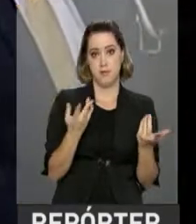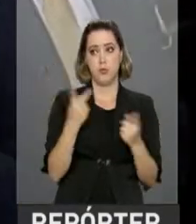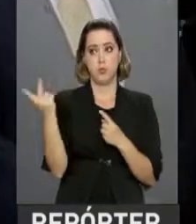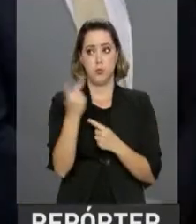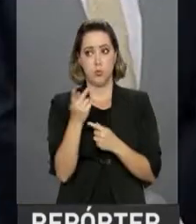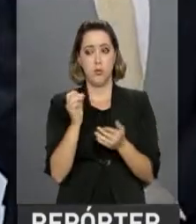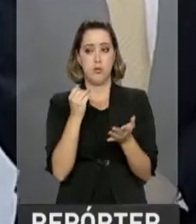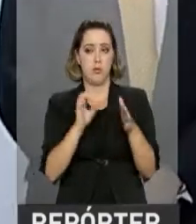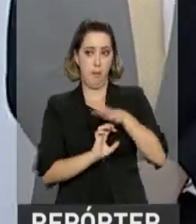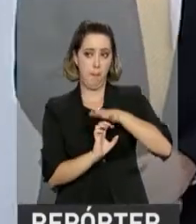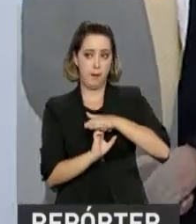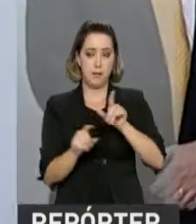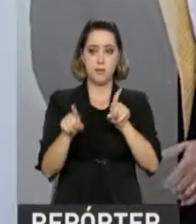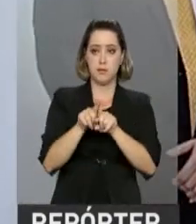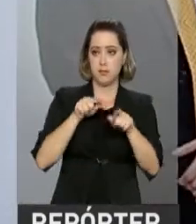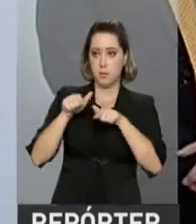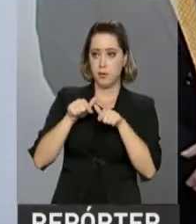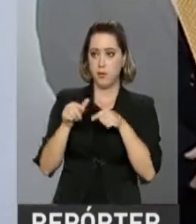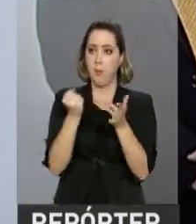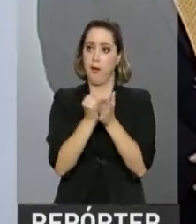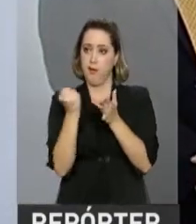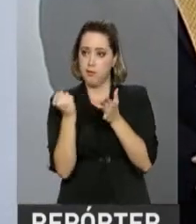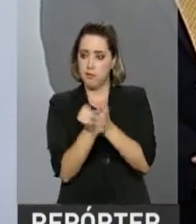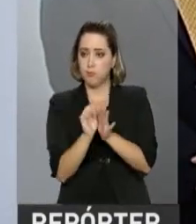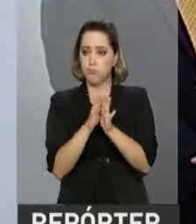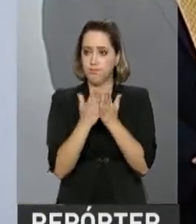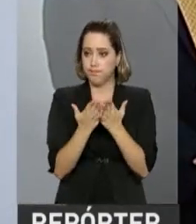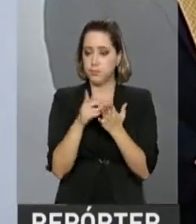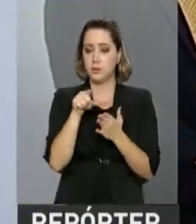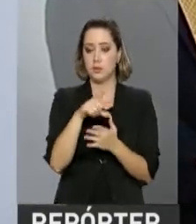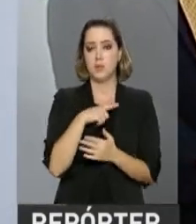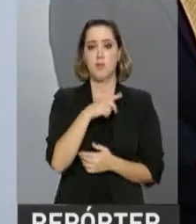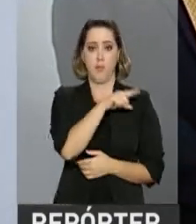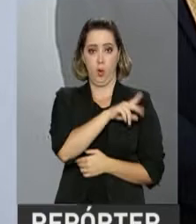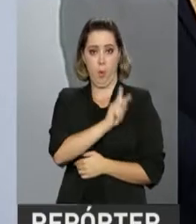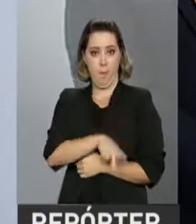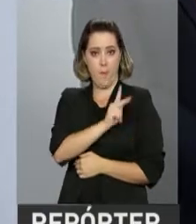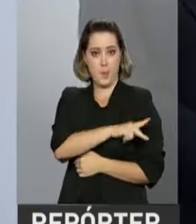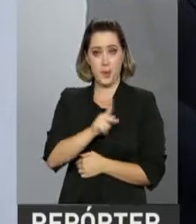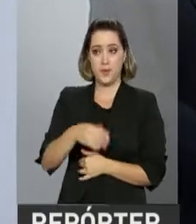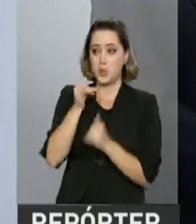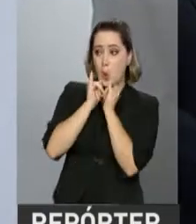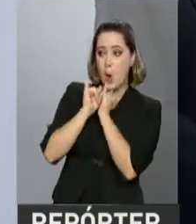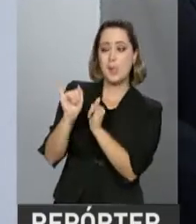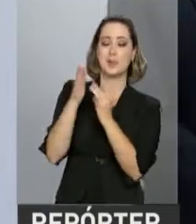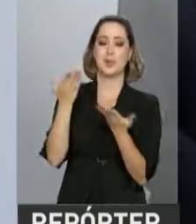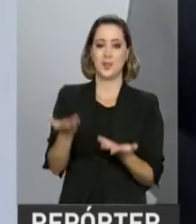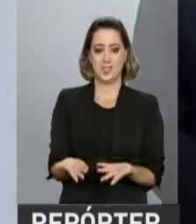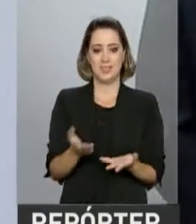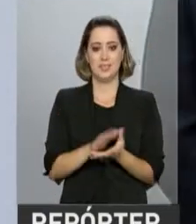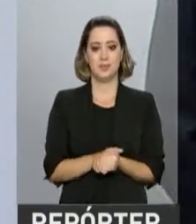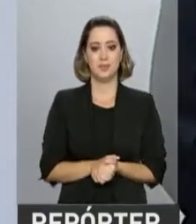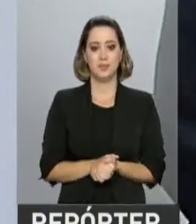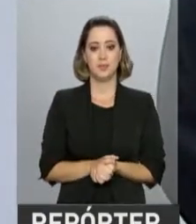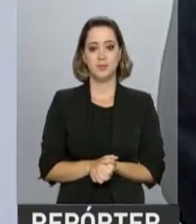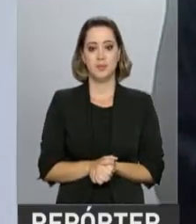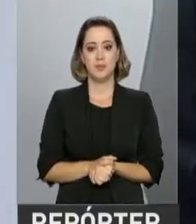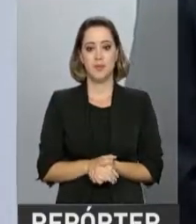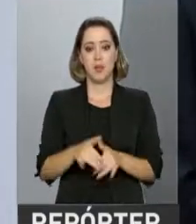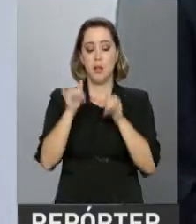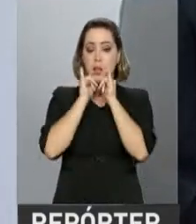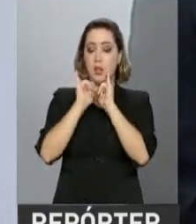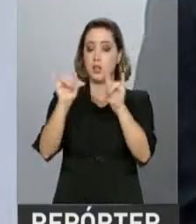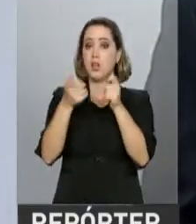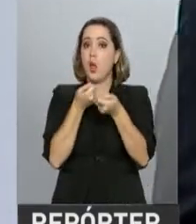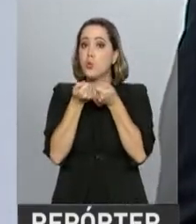davis aqui do meu lado e vai dar resposta para taiana e também para outros telespectadores a declaração é